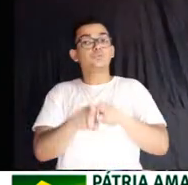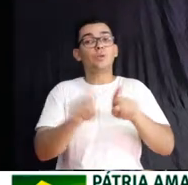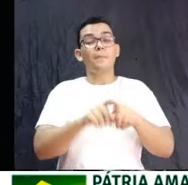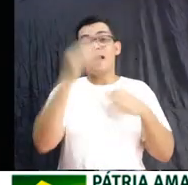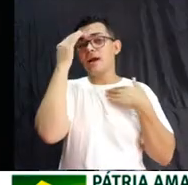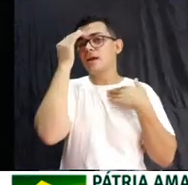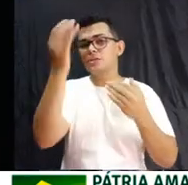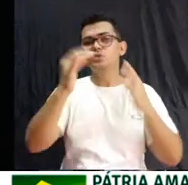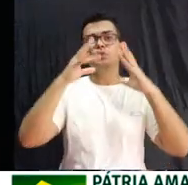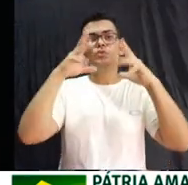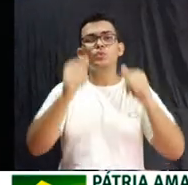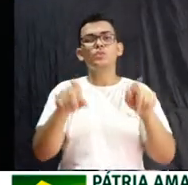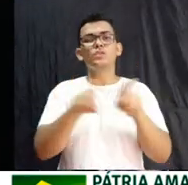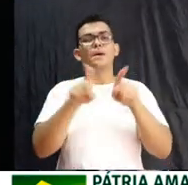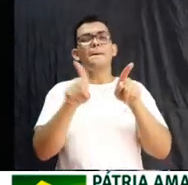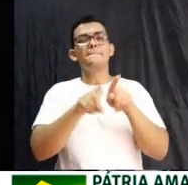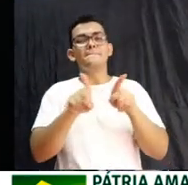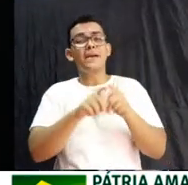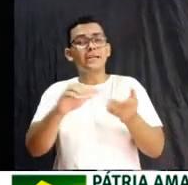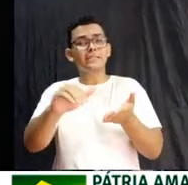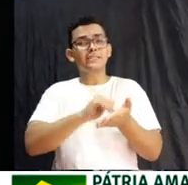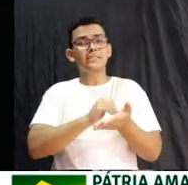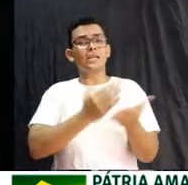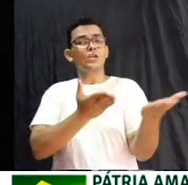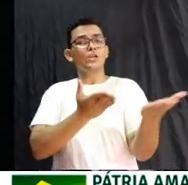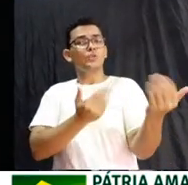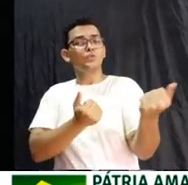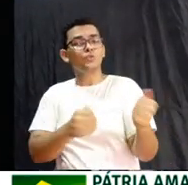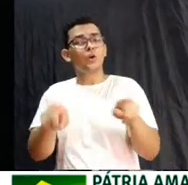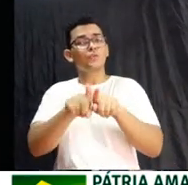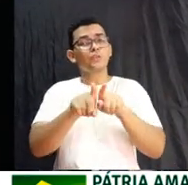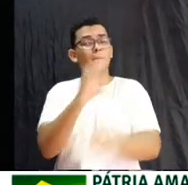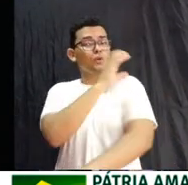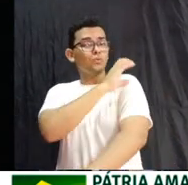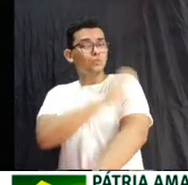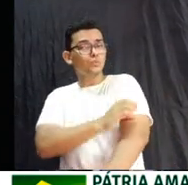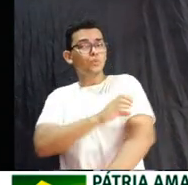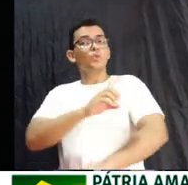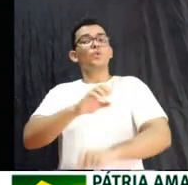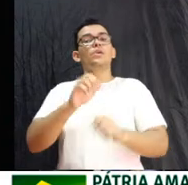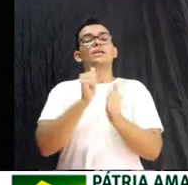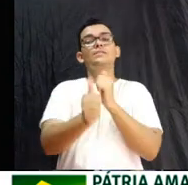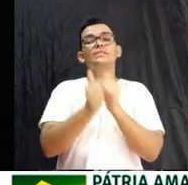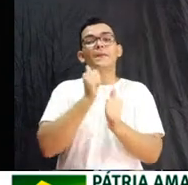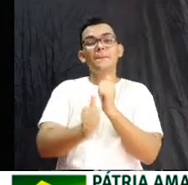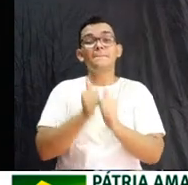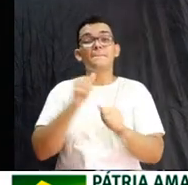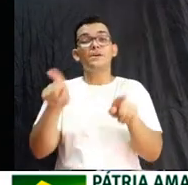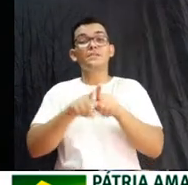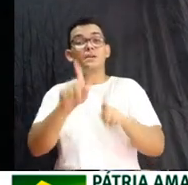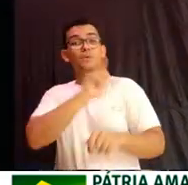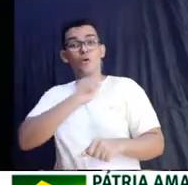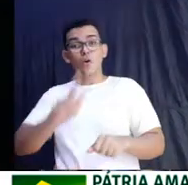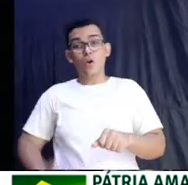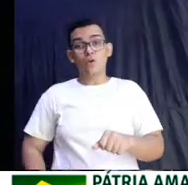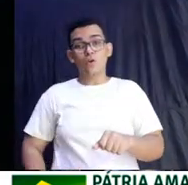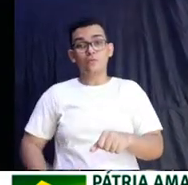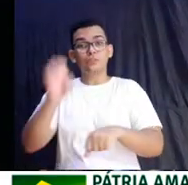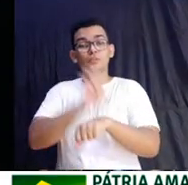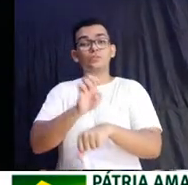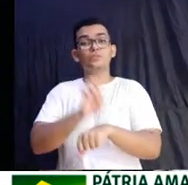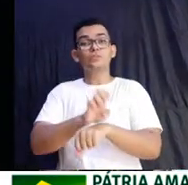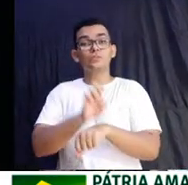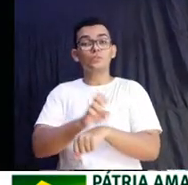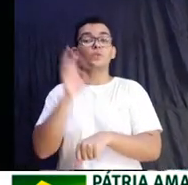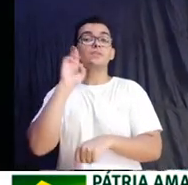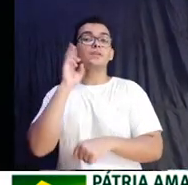Céu, Superintendência da Juventude, Cultura, Esporte e Lazer, Governo também do Estado de Rondônia. Nossos agradecimentos